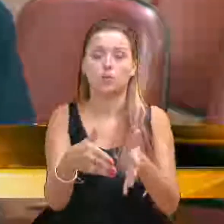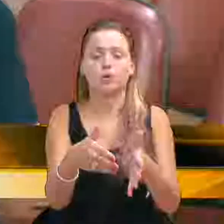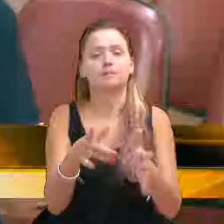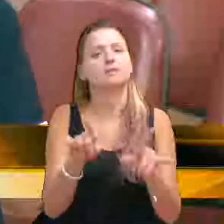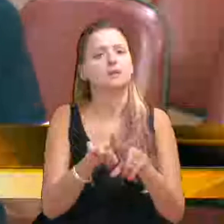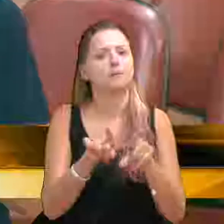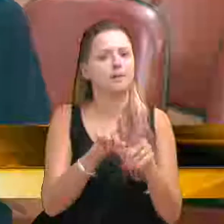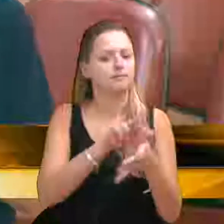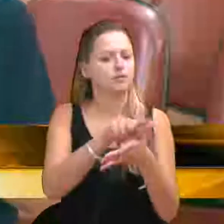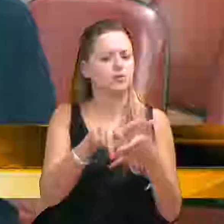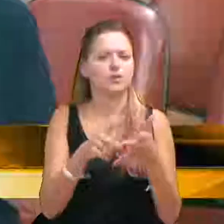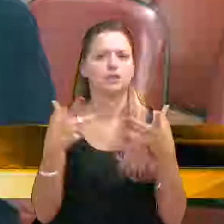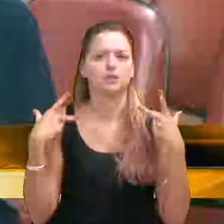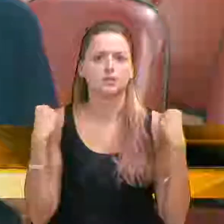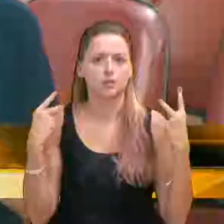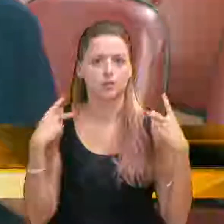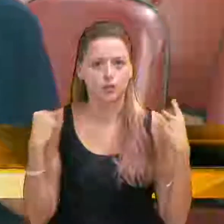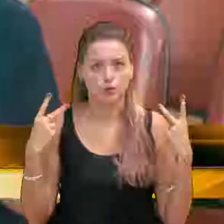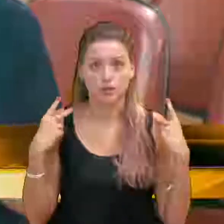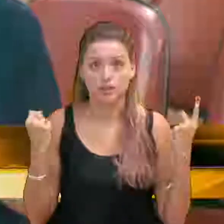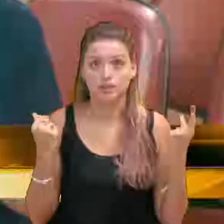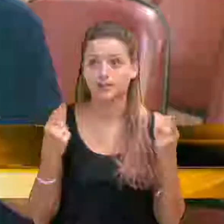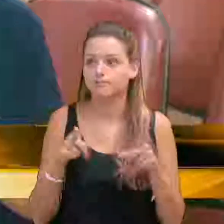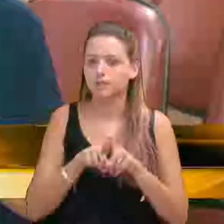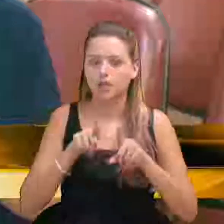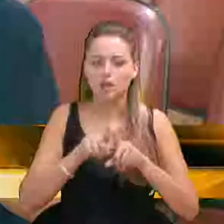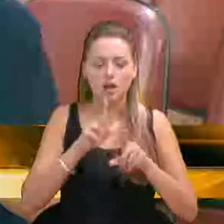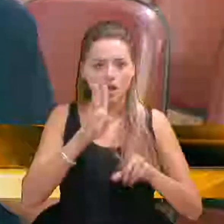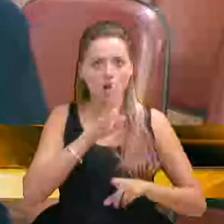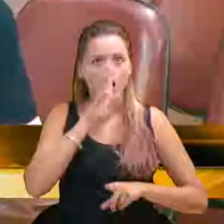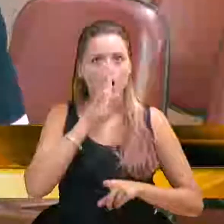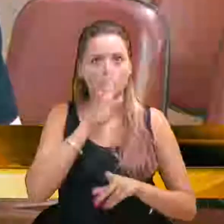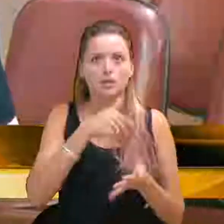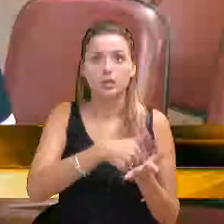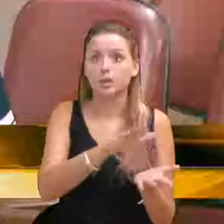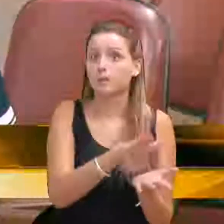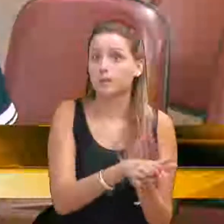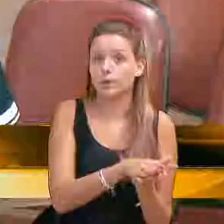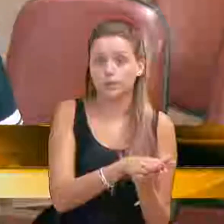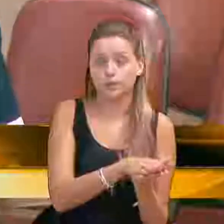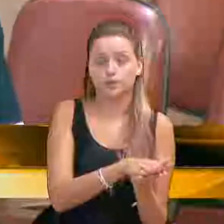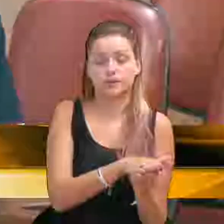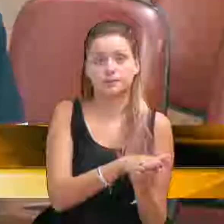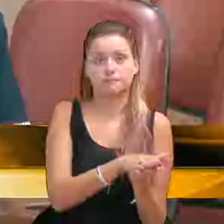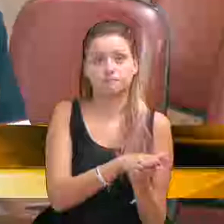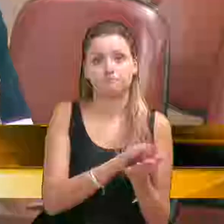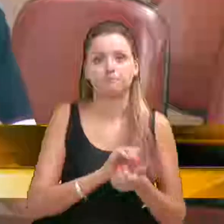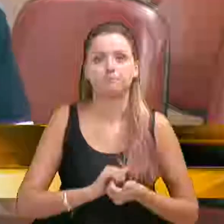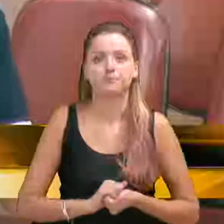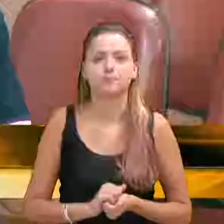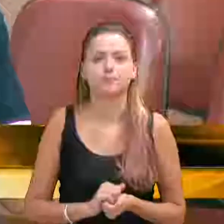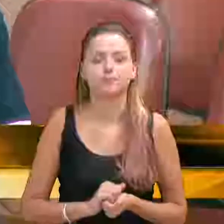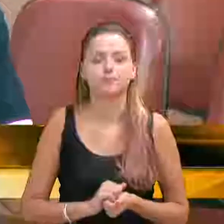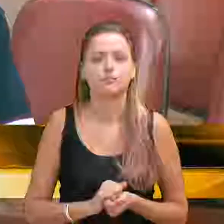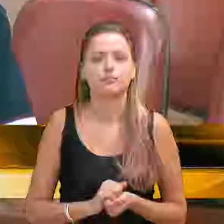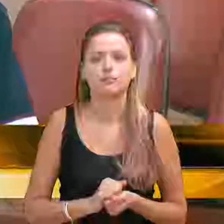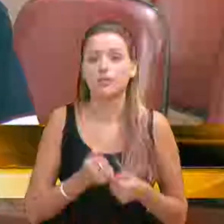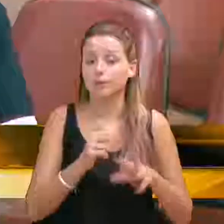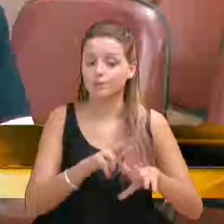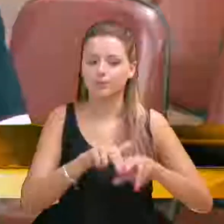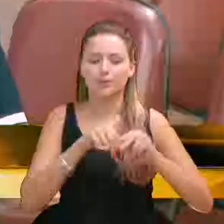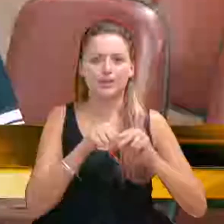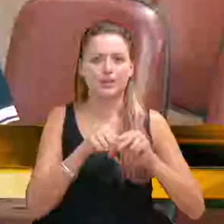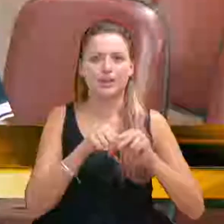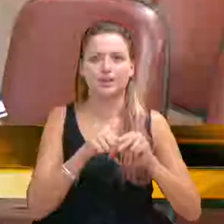inúmeros motoristas acabam sendo surpreendidos e multados em consequência